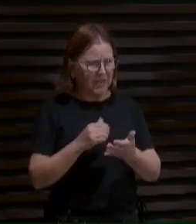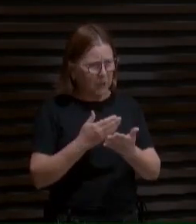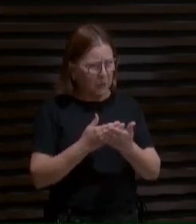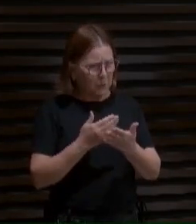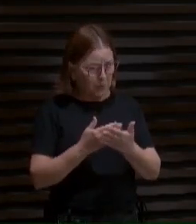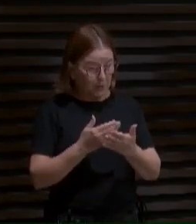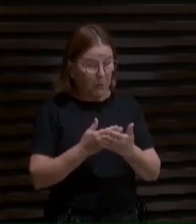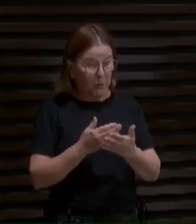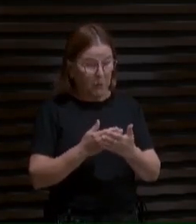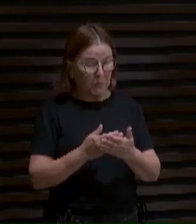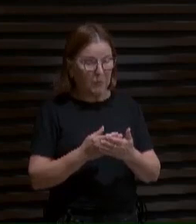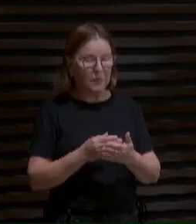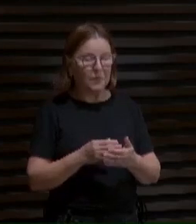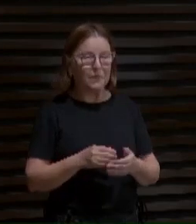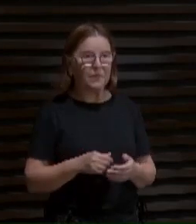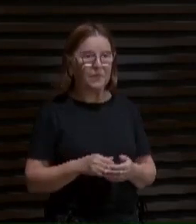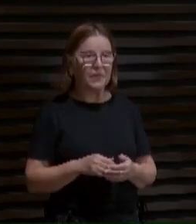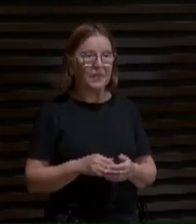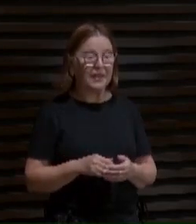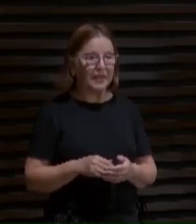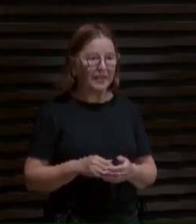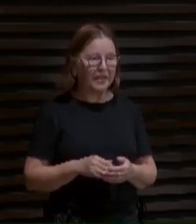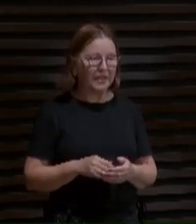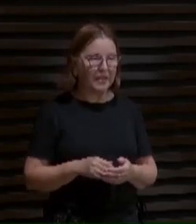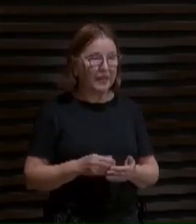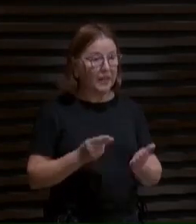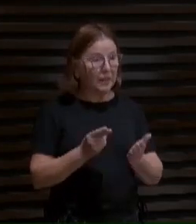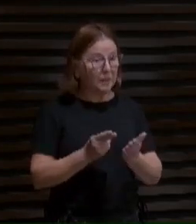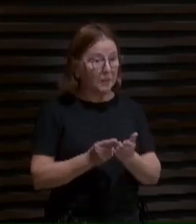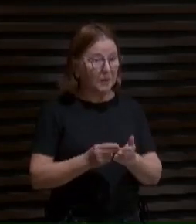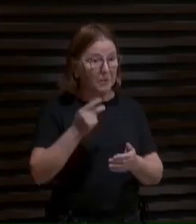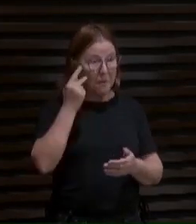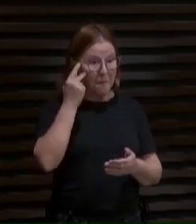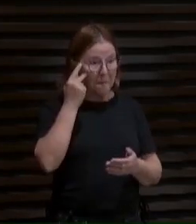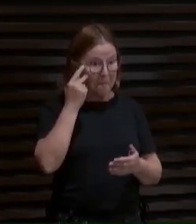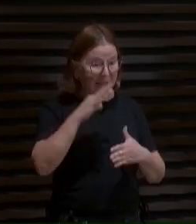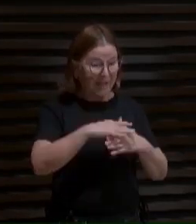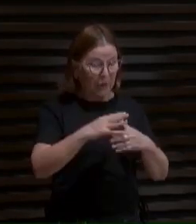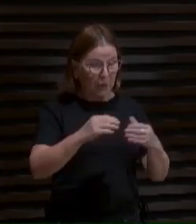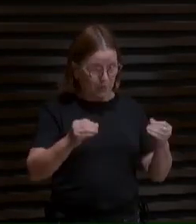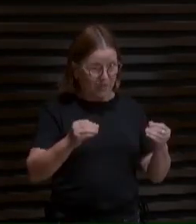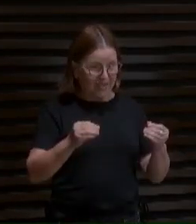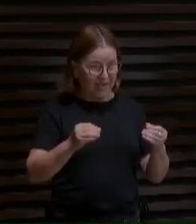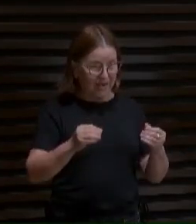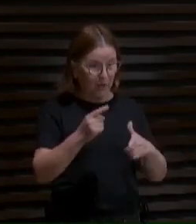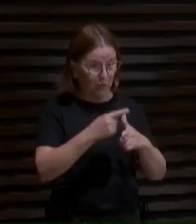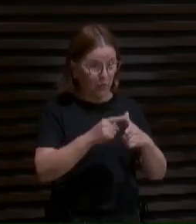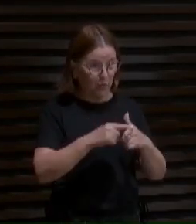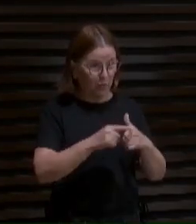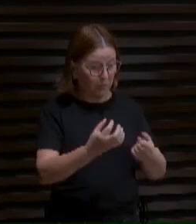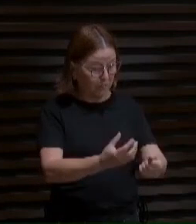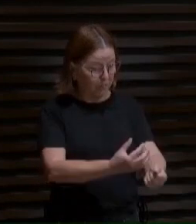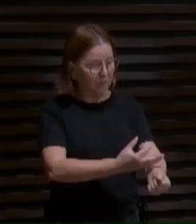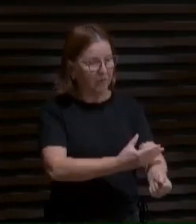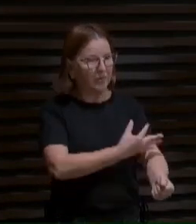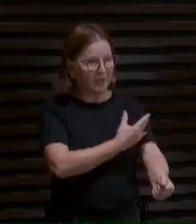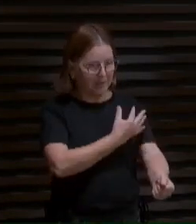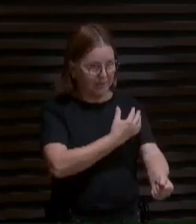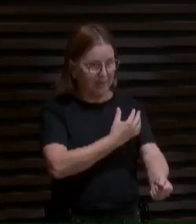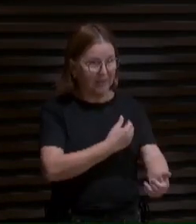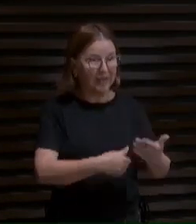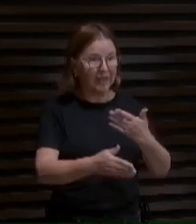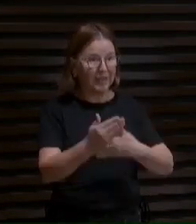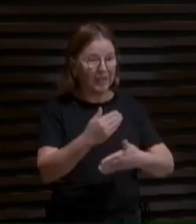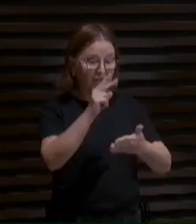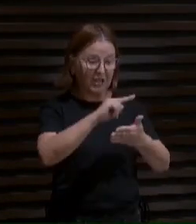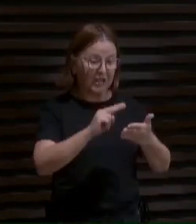extraordinário. Até para curar as enfermidades emocionais, vê isso. Eu tenho uma experiência com a mãe do Bill. Cadê